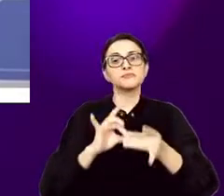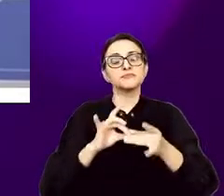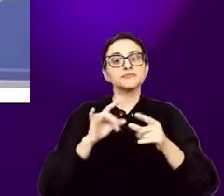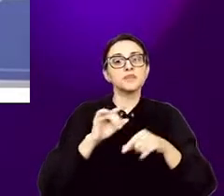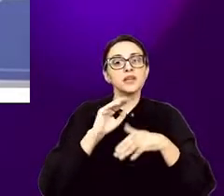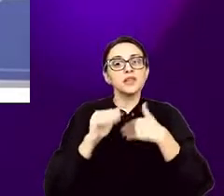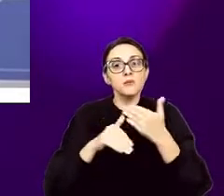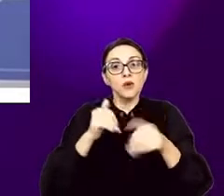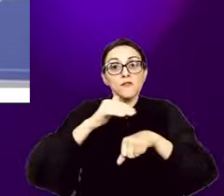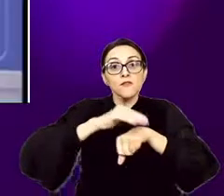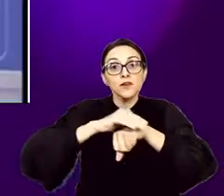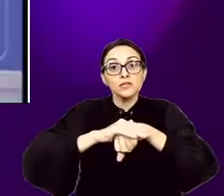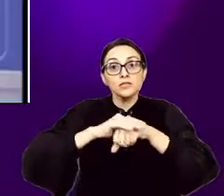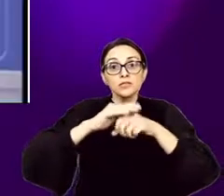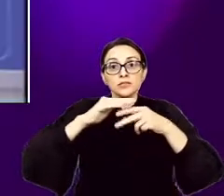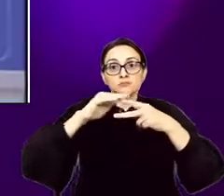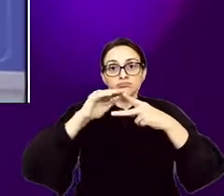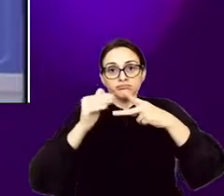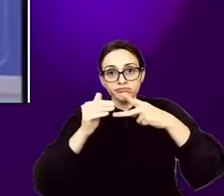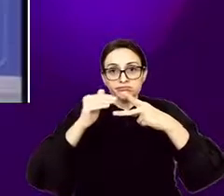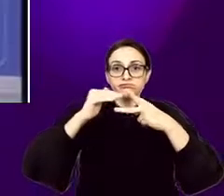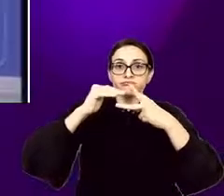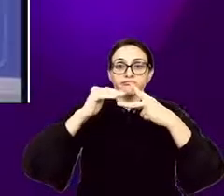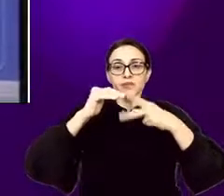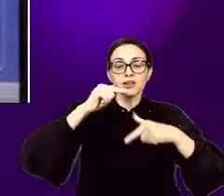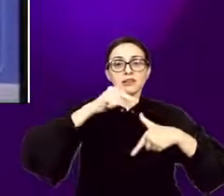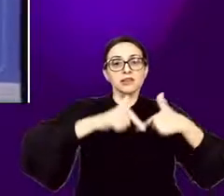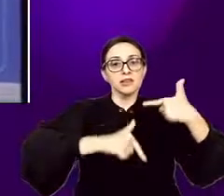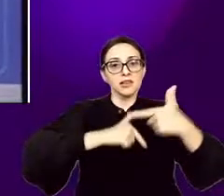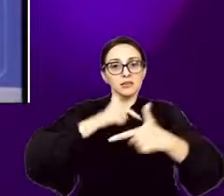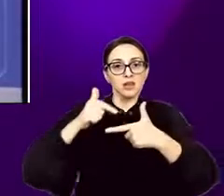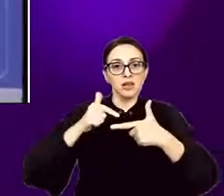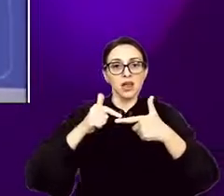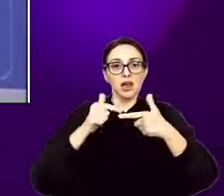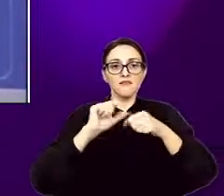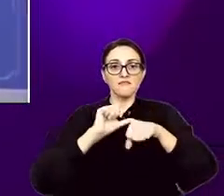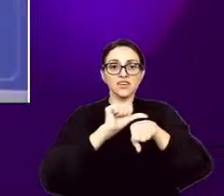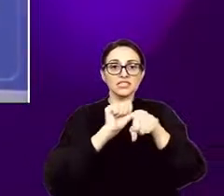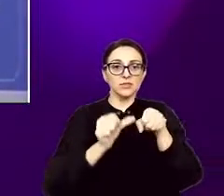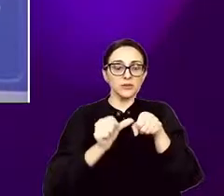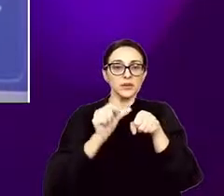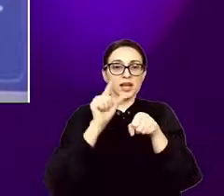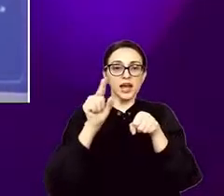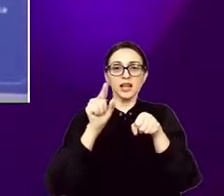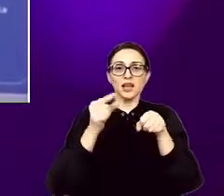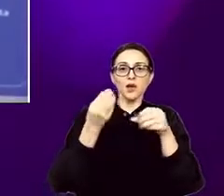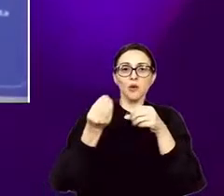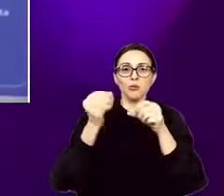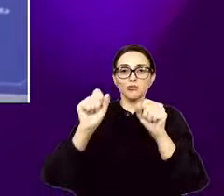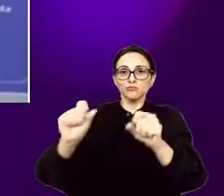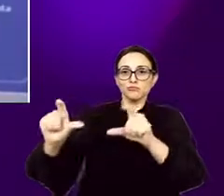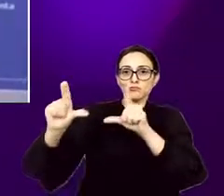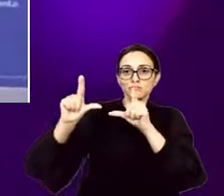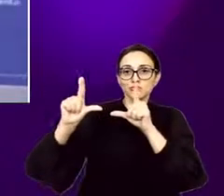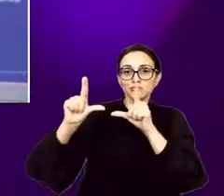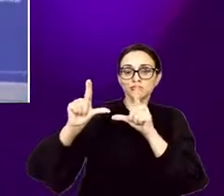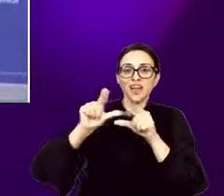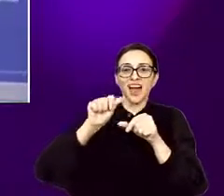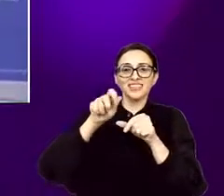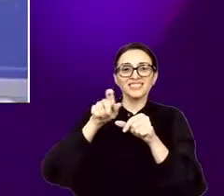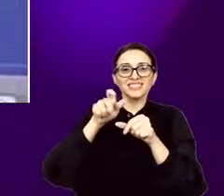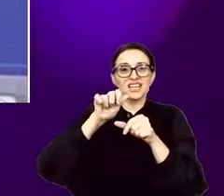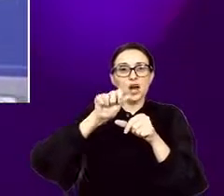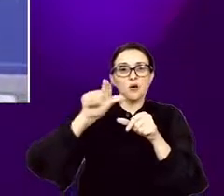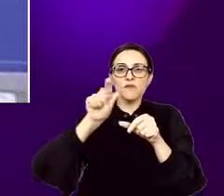Depois que a gente fez a inclinação, né, a gente vai trabalhar a versão. E a versão a gente trabalha ela nesse outro corte, num corte axial, para a gente